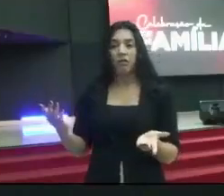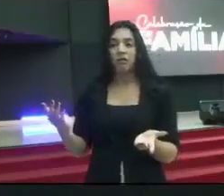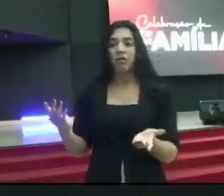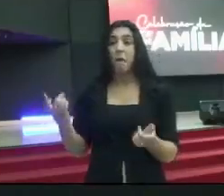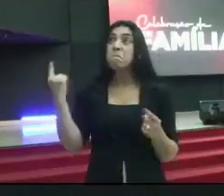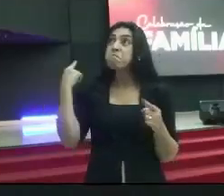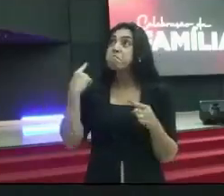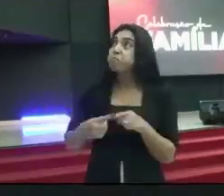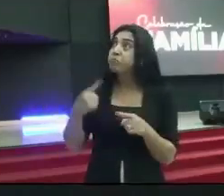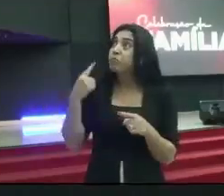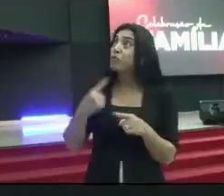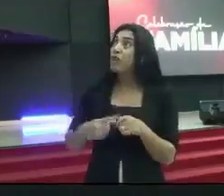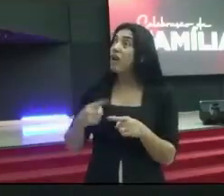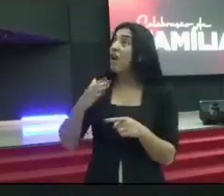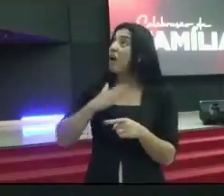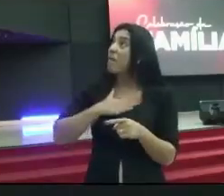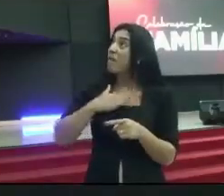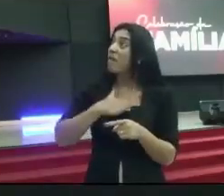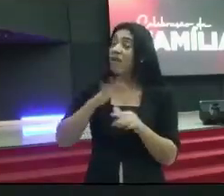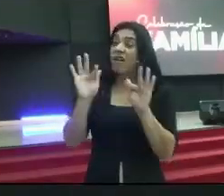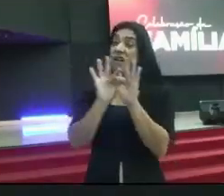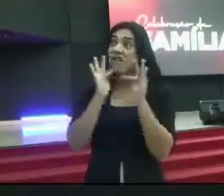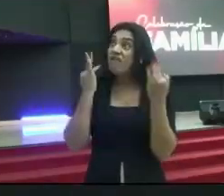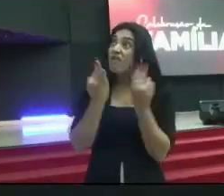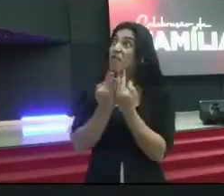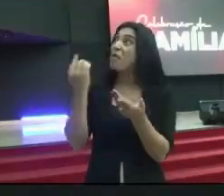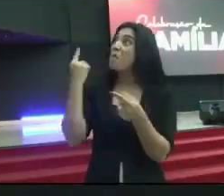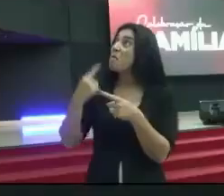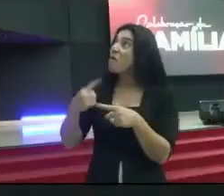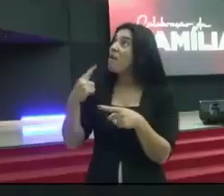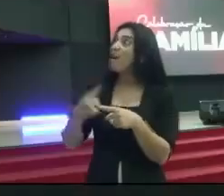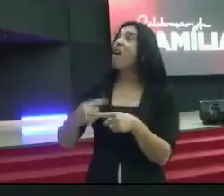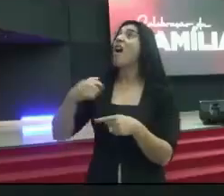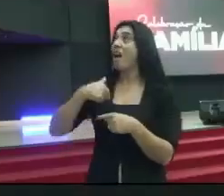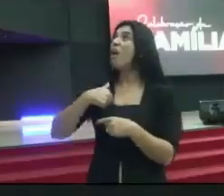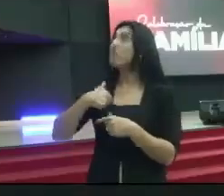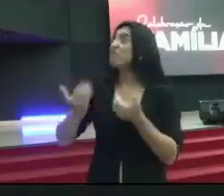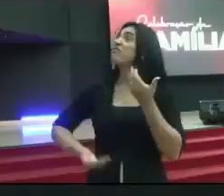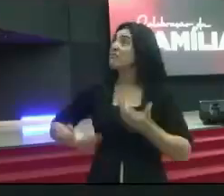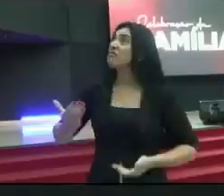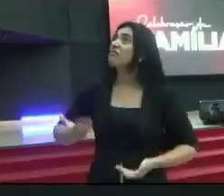Por que com a minha família? Por que eu te sirvo?